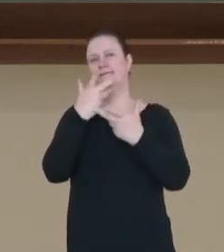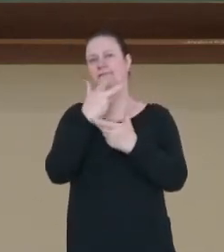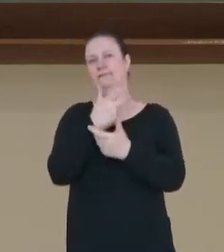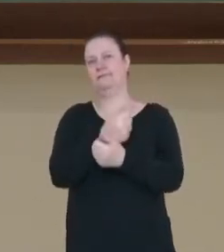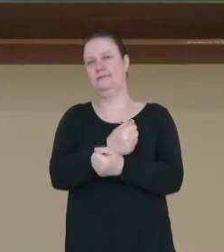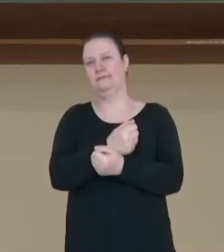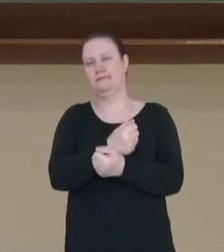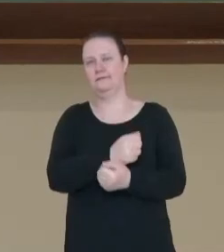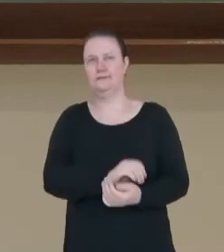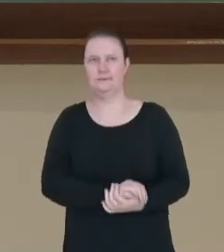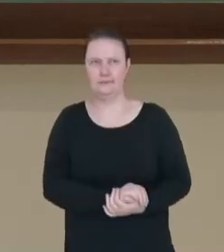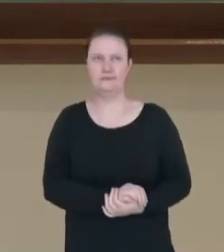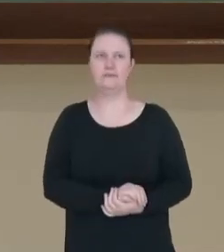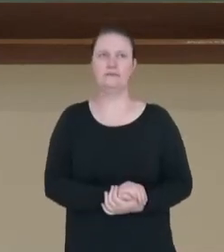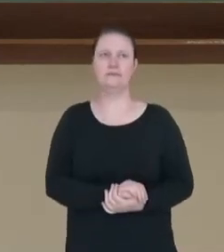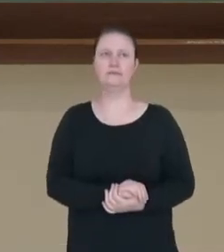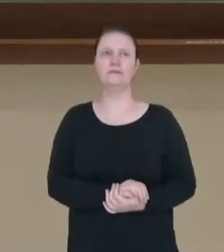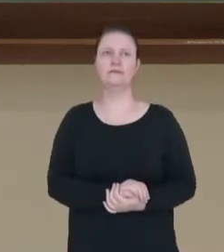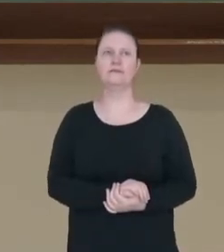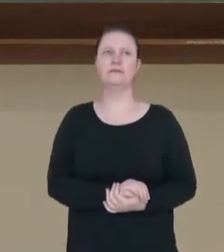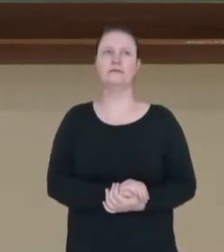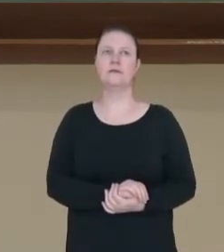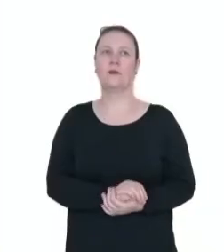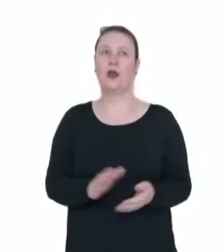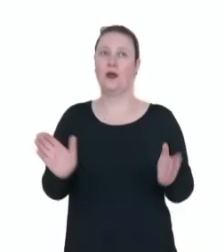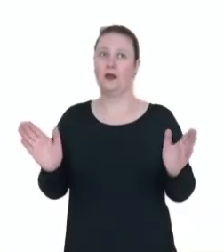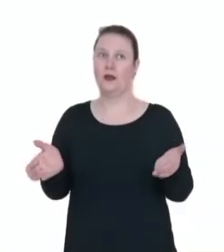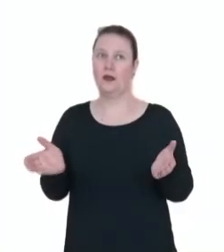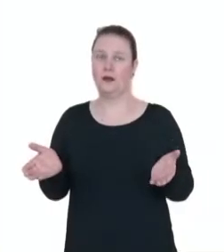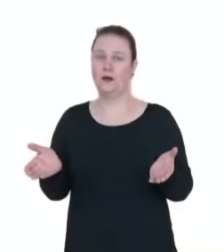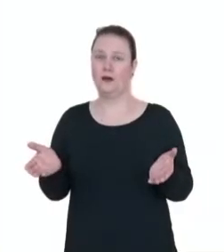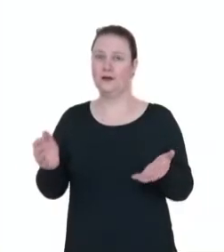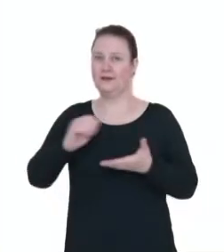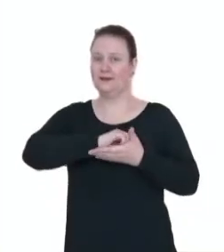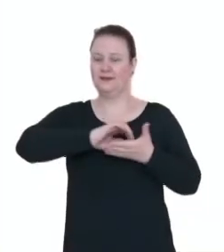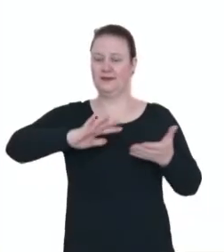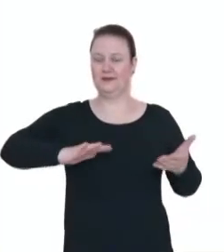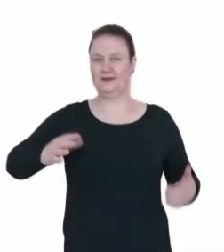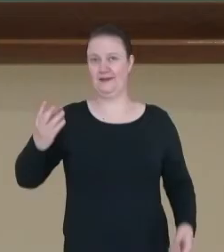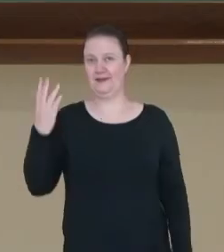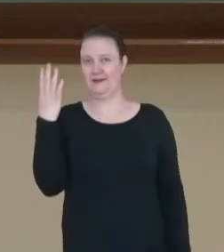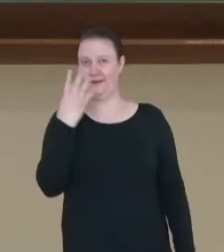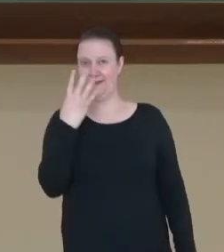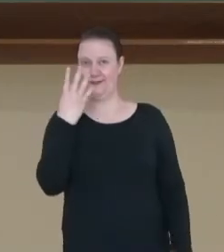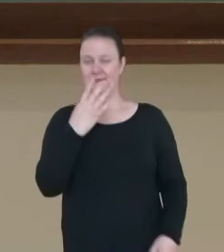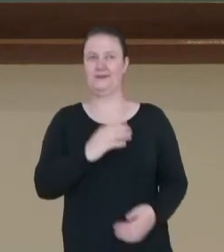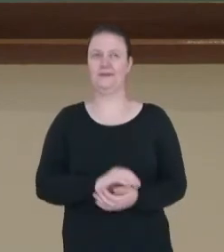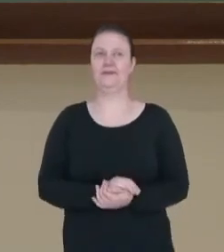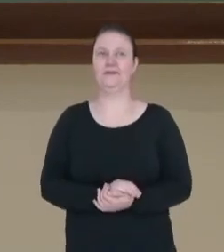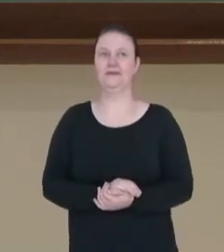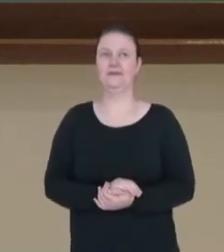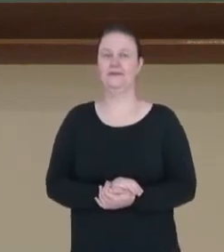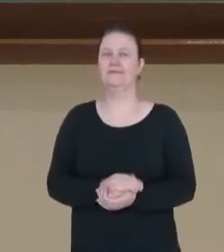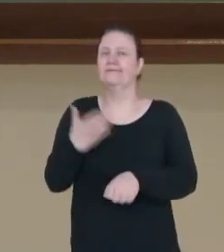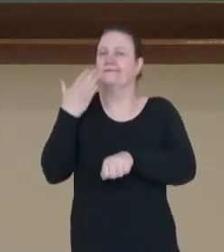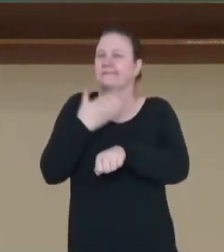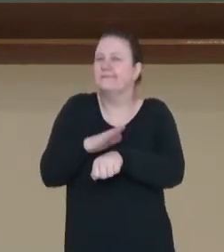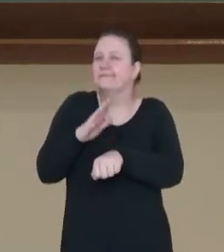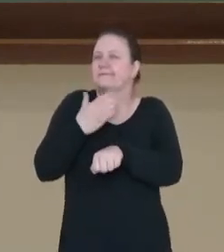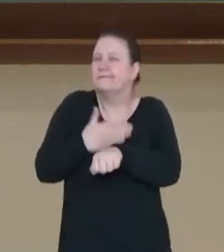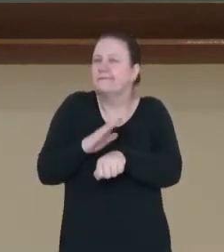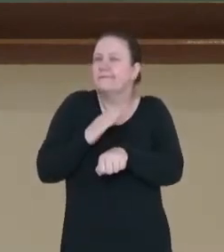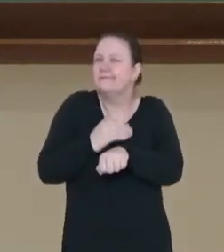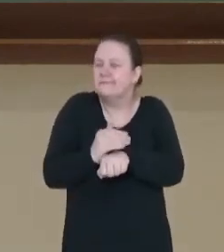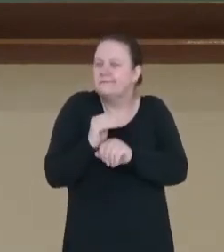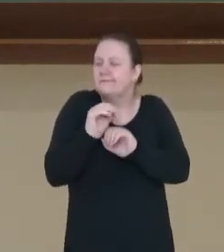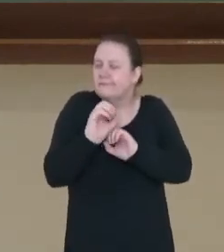das águas. Com isso, chegamos à atividade 4. E esse preparo poético que a